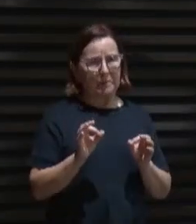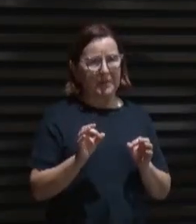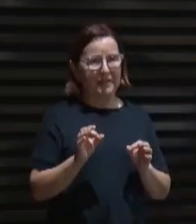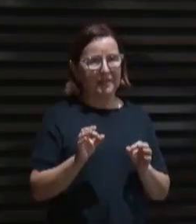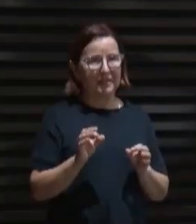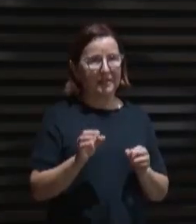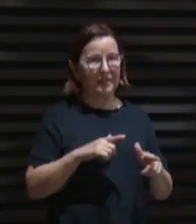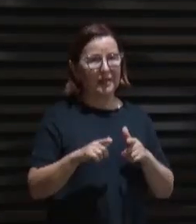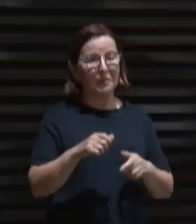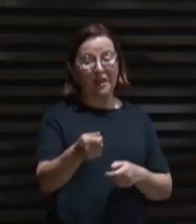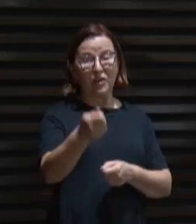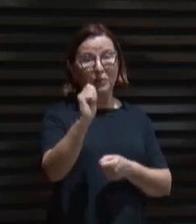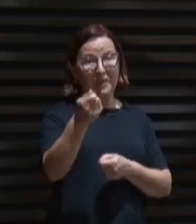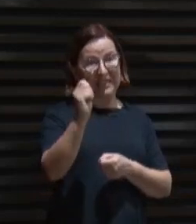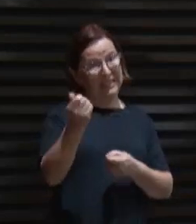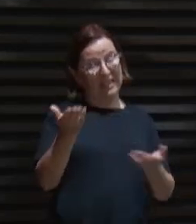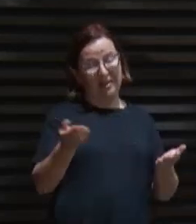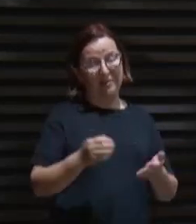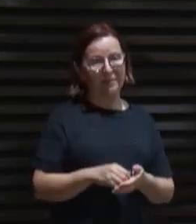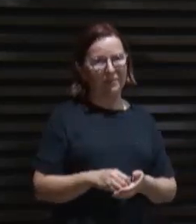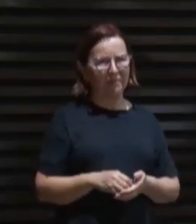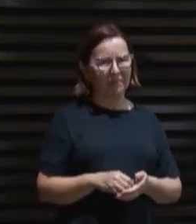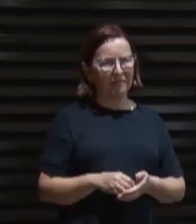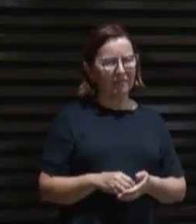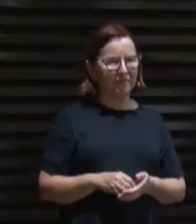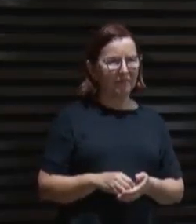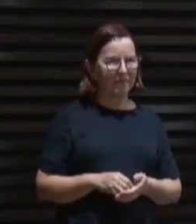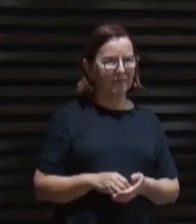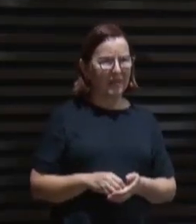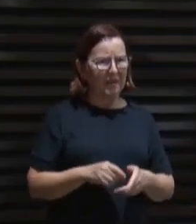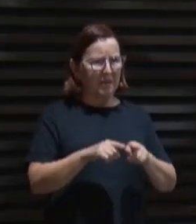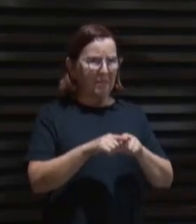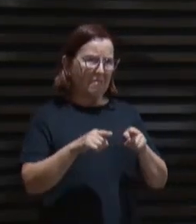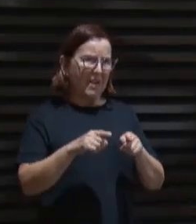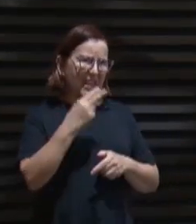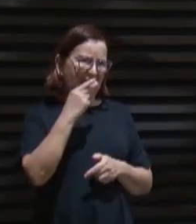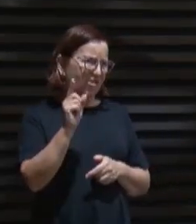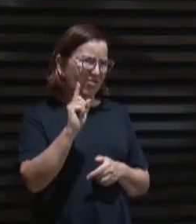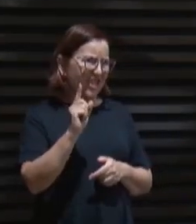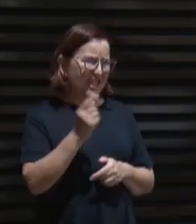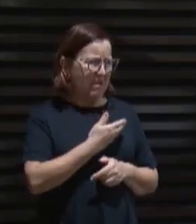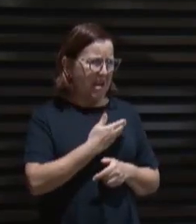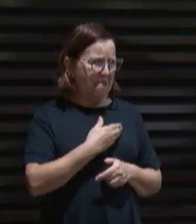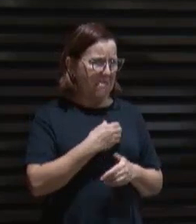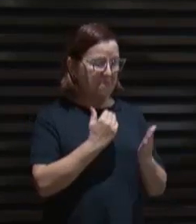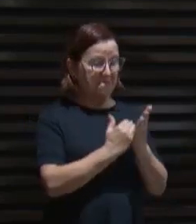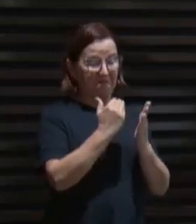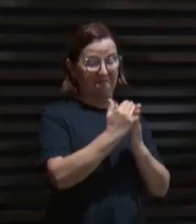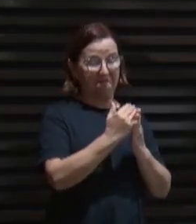essa aproximação com o sumo sacerdote para ser